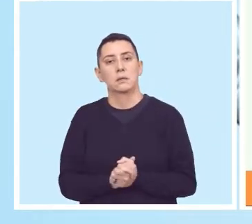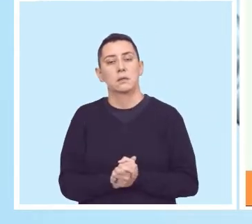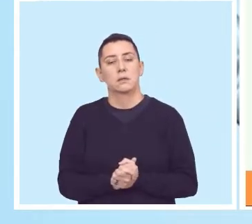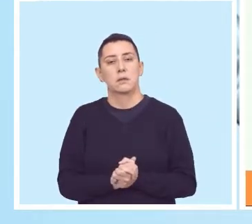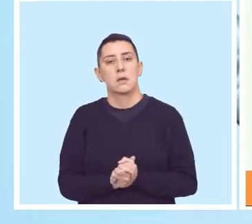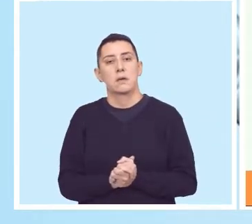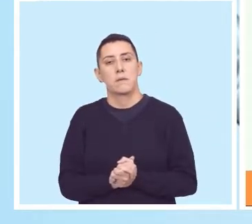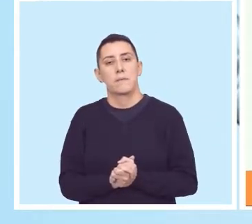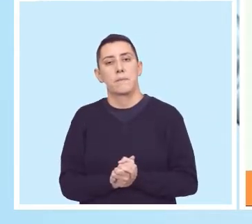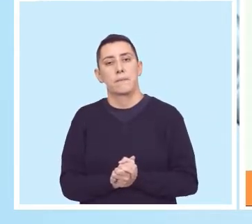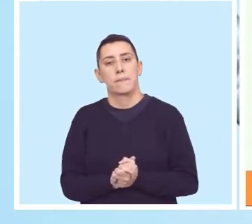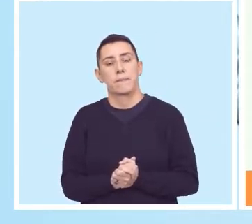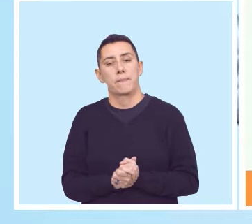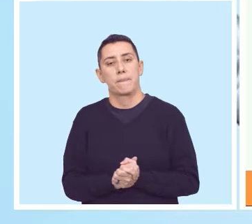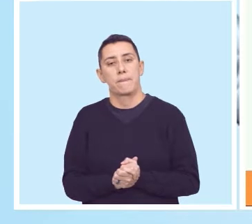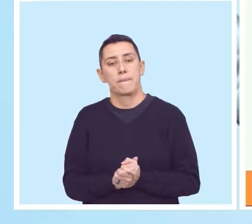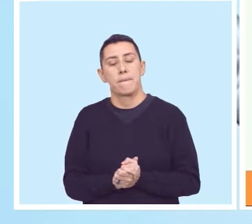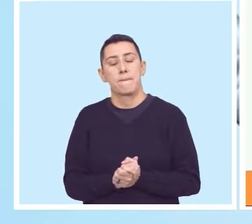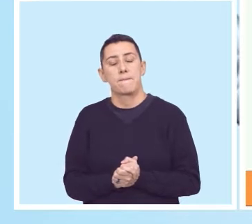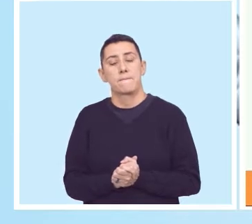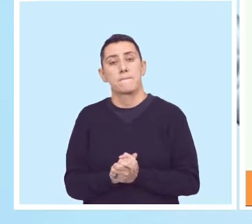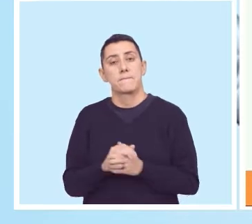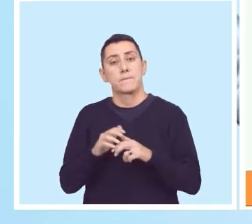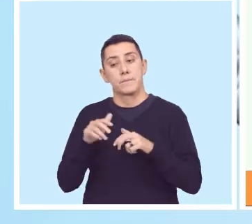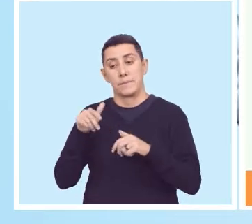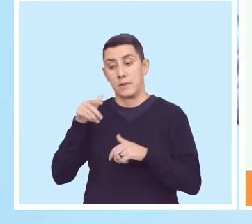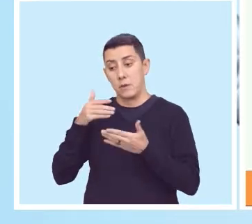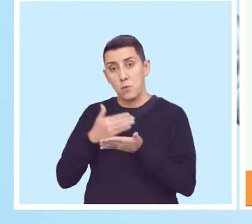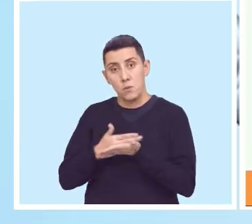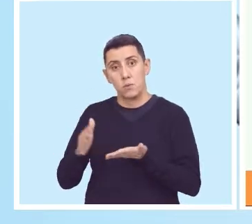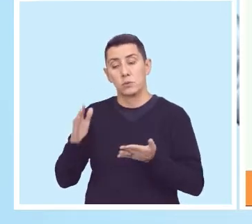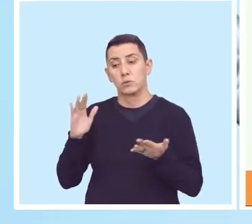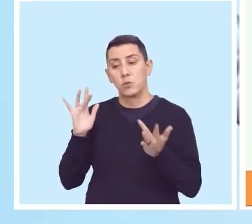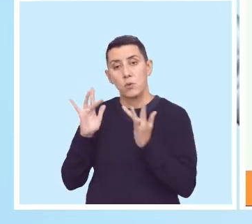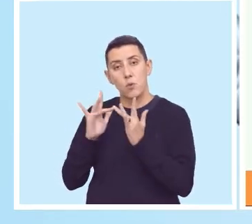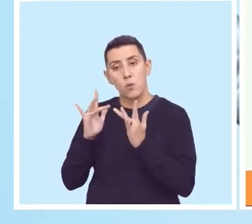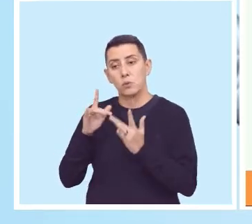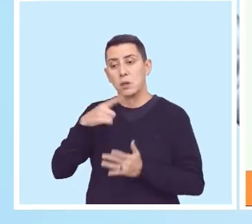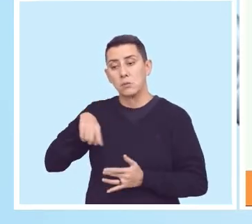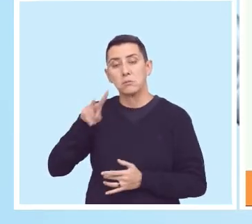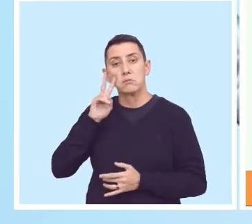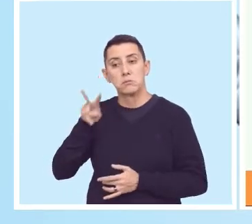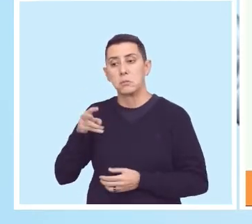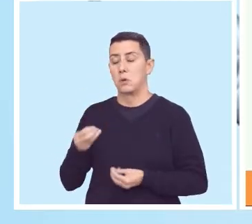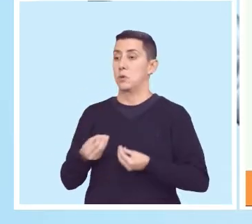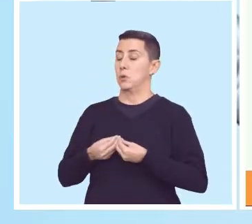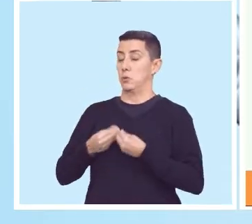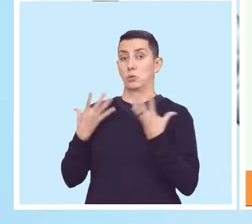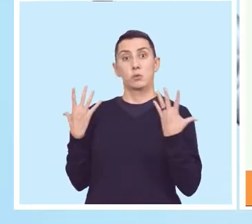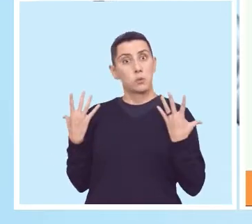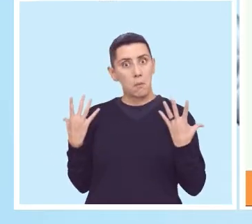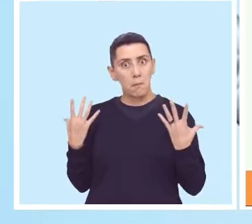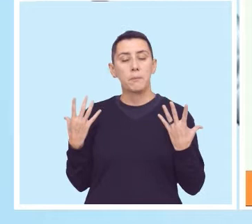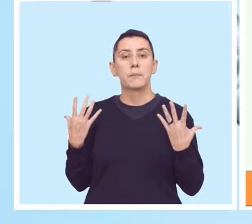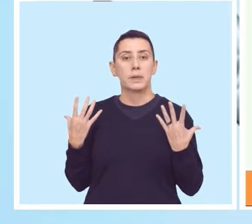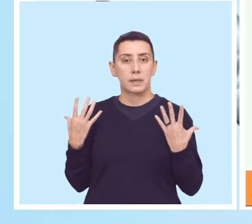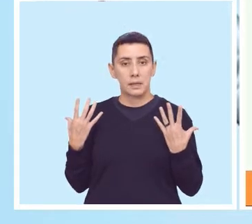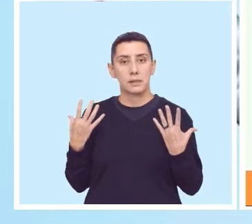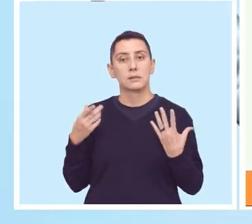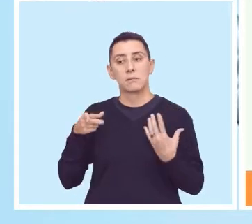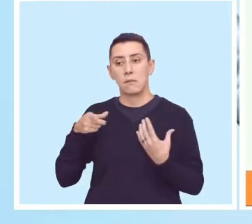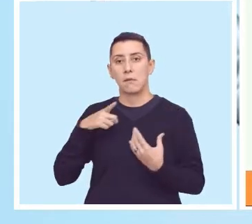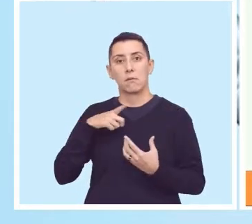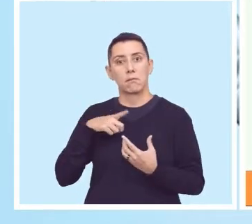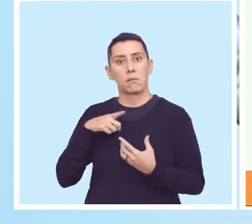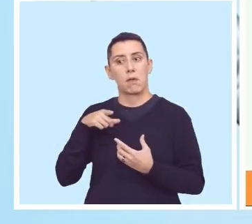nenhum membro da equipe conhecia a plataforma Huawei Cloud, e para todos nós foi uma grata surpresa os